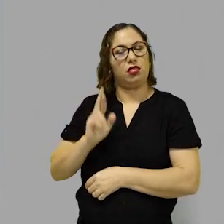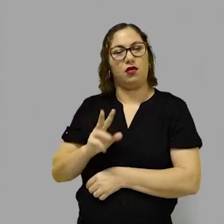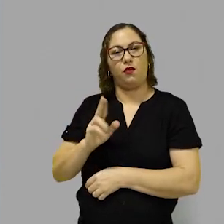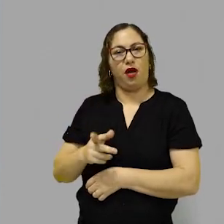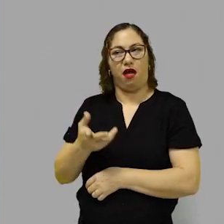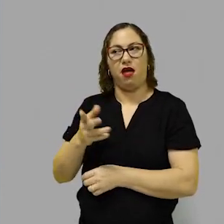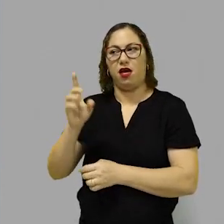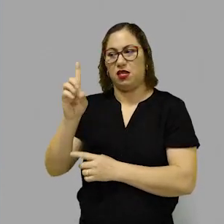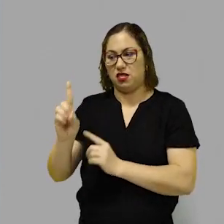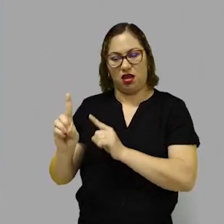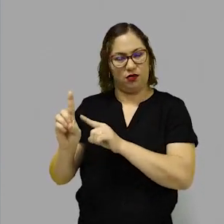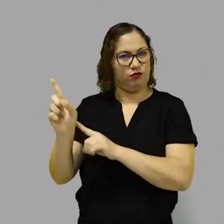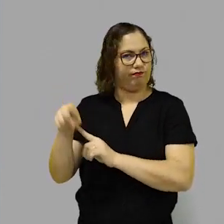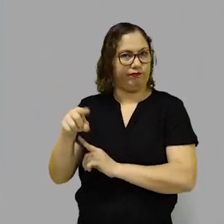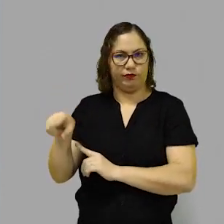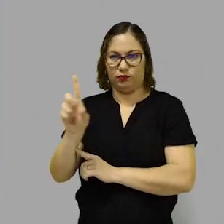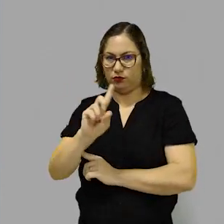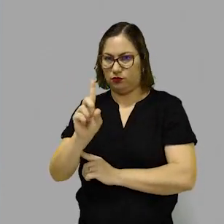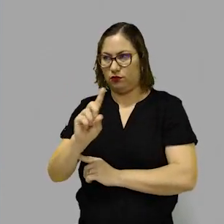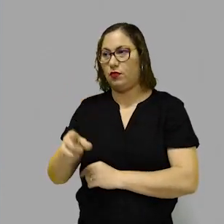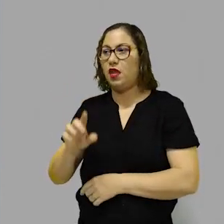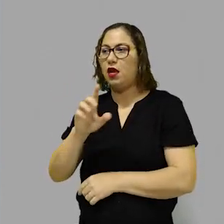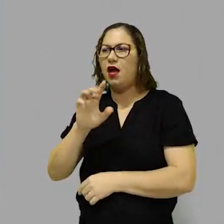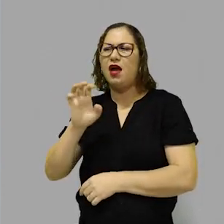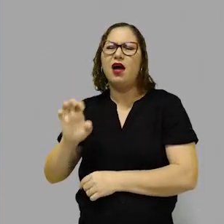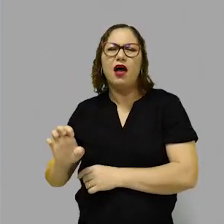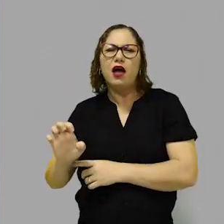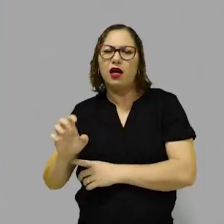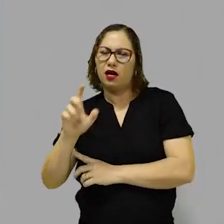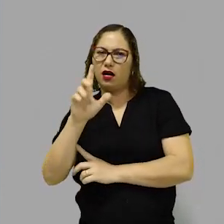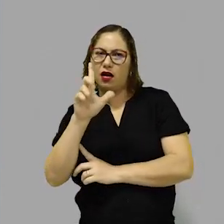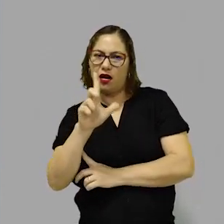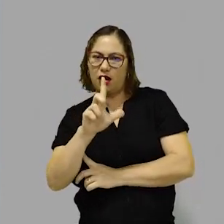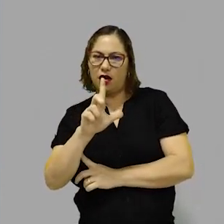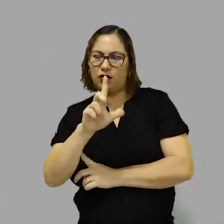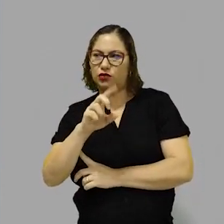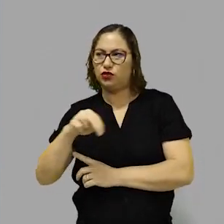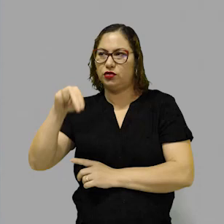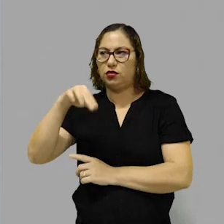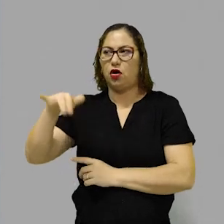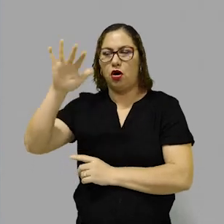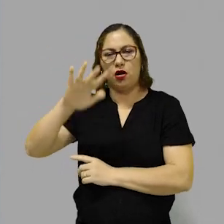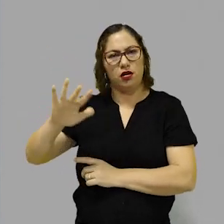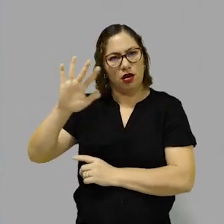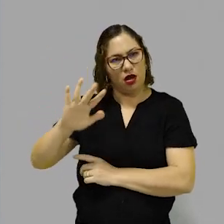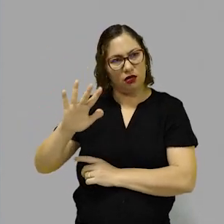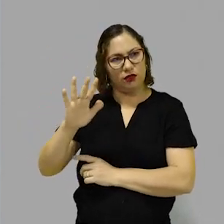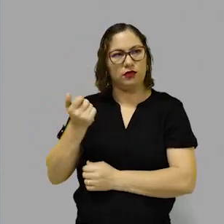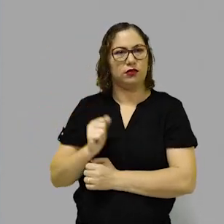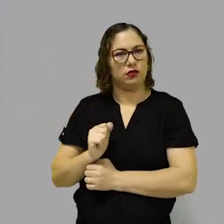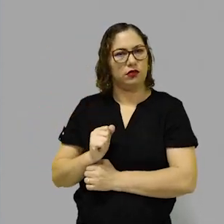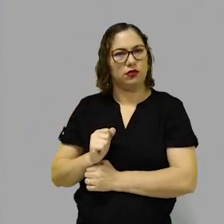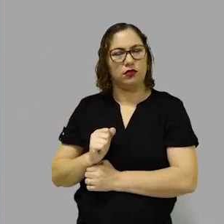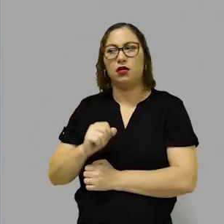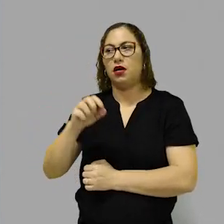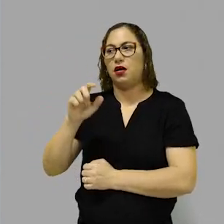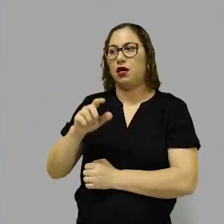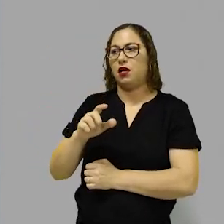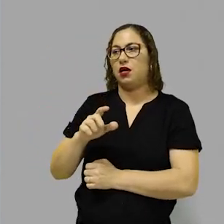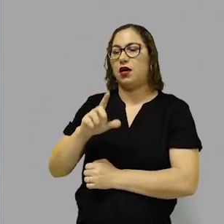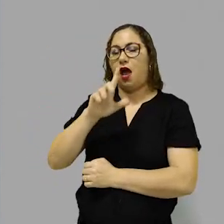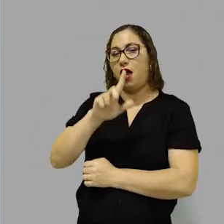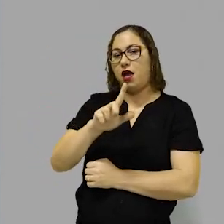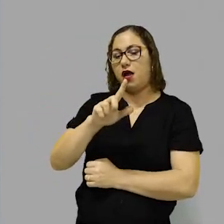Leste-Nordeste. O ponto subcolateral leste-nordeste é representado pelas letras L, N,